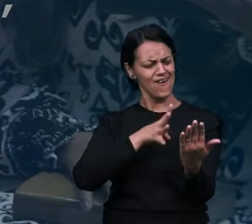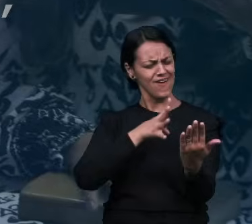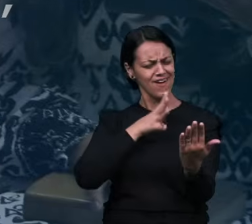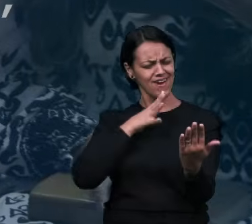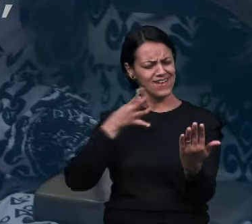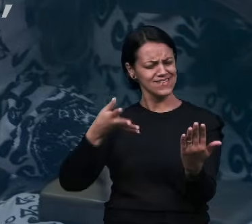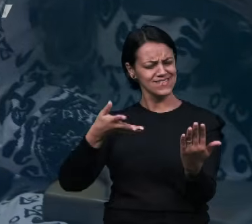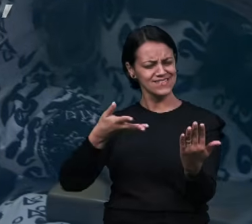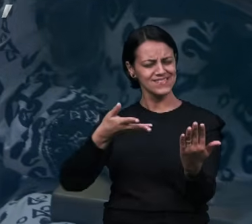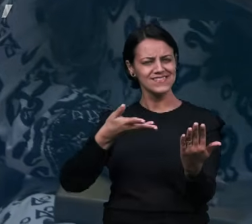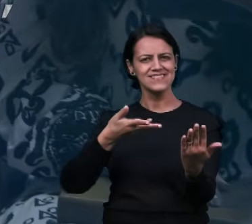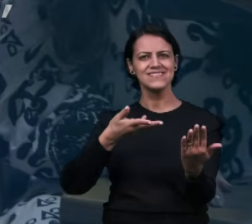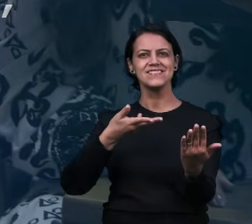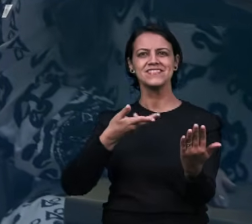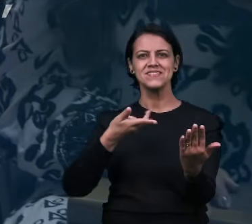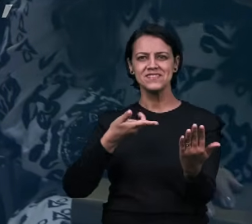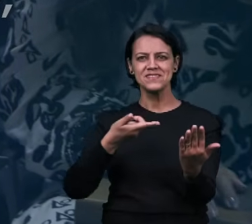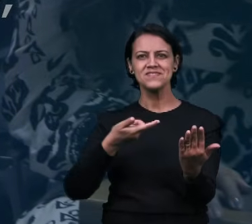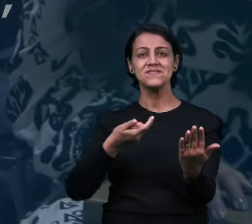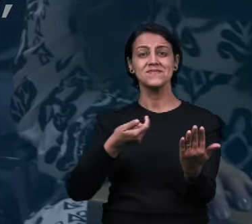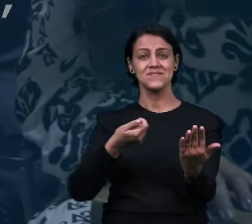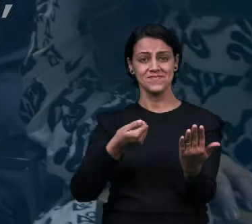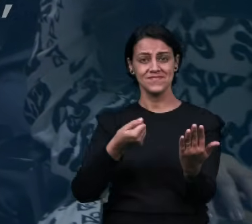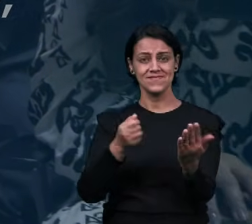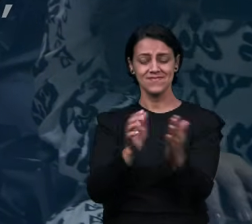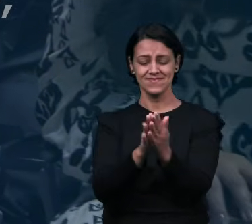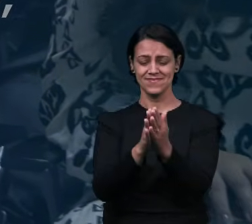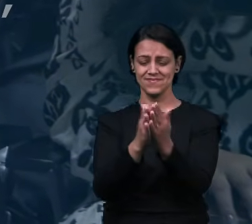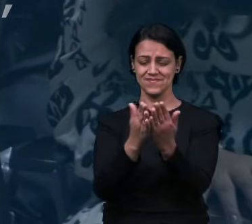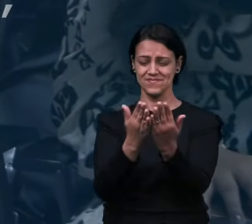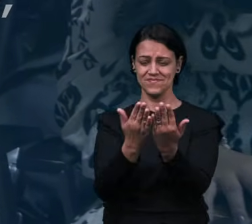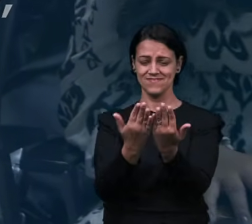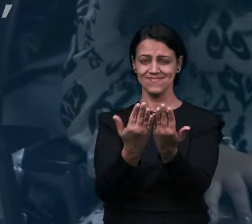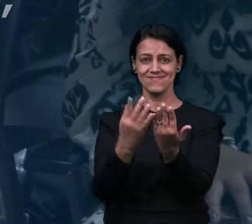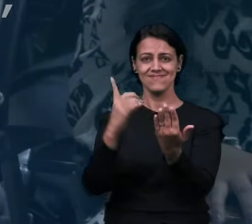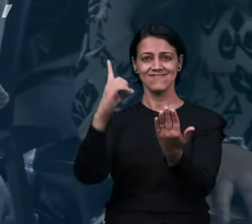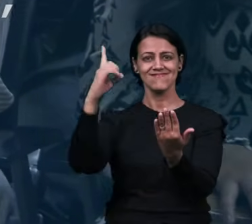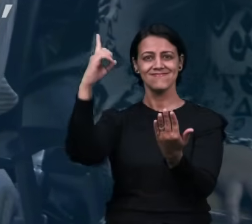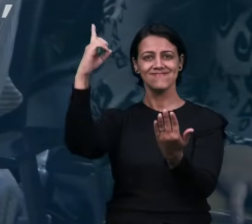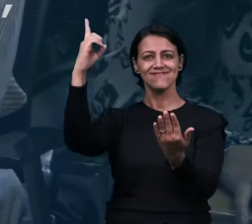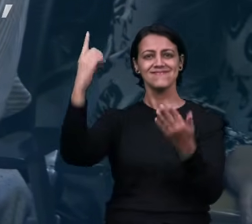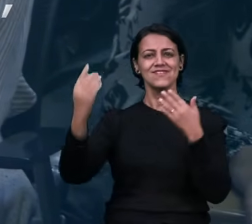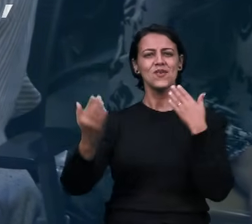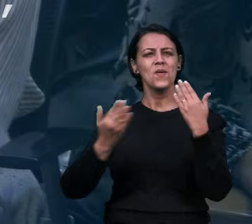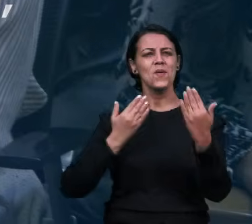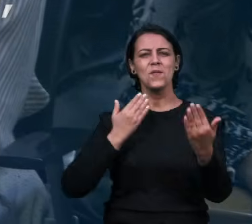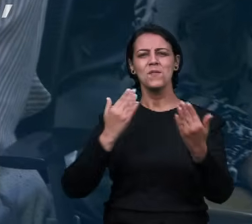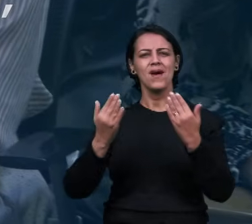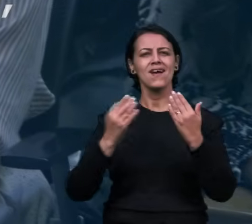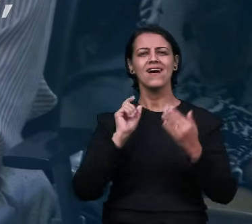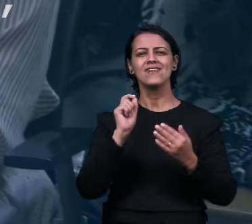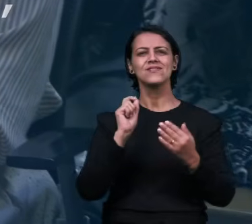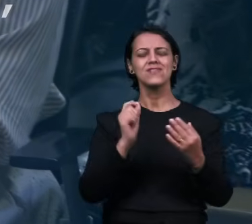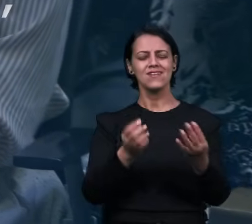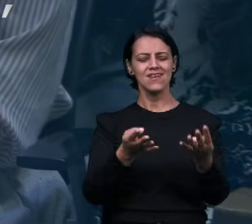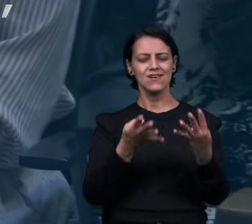revelou. A tua palavra é